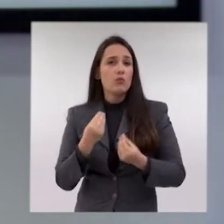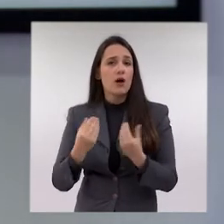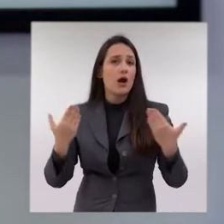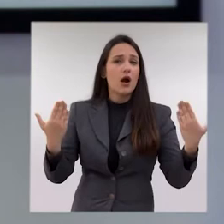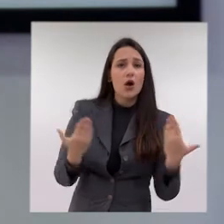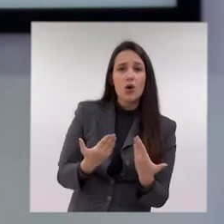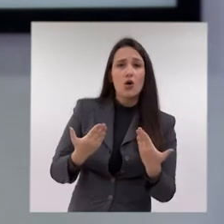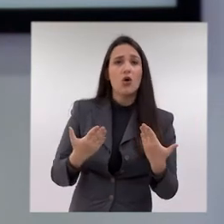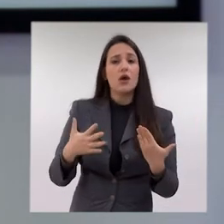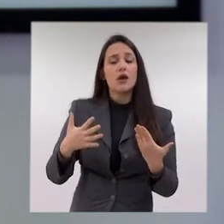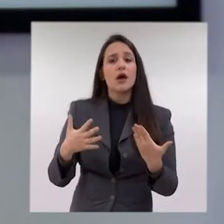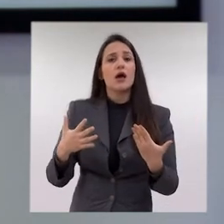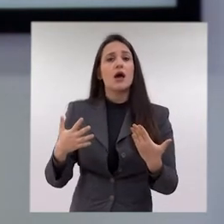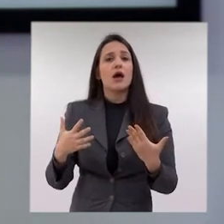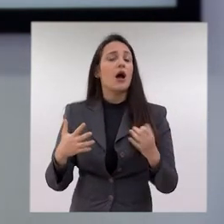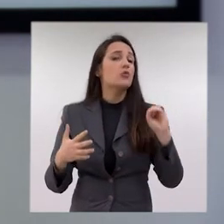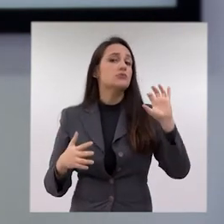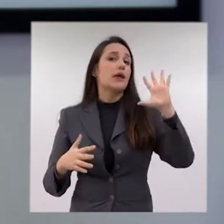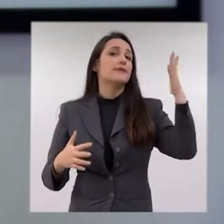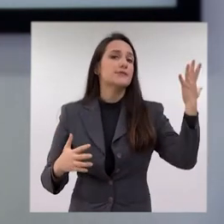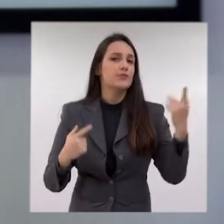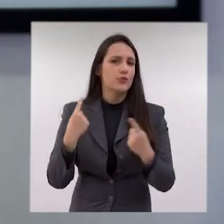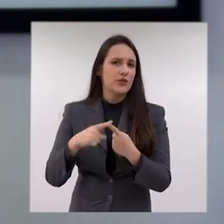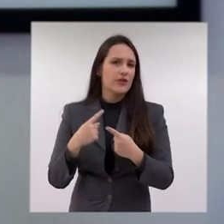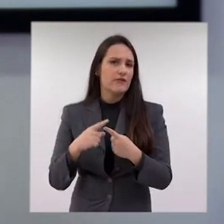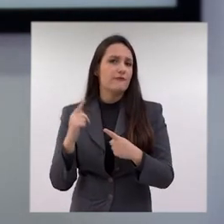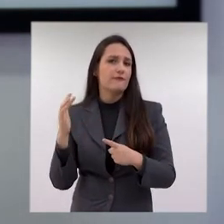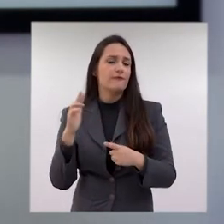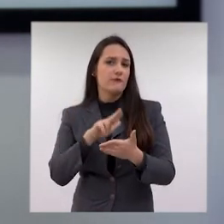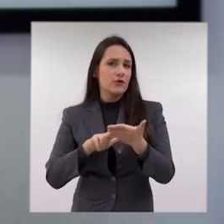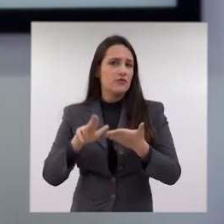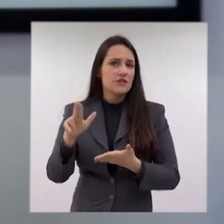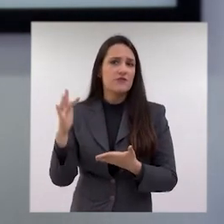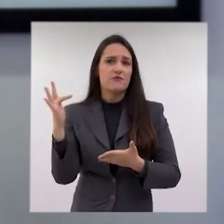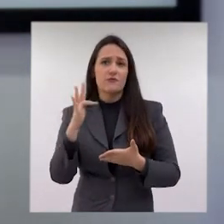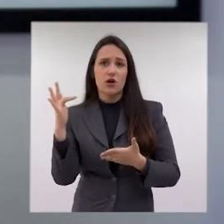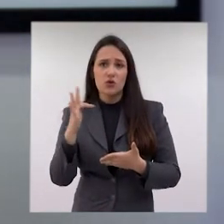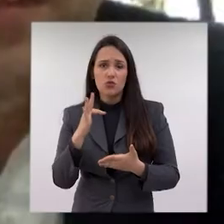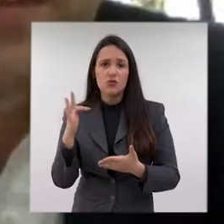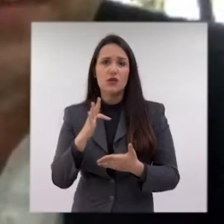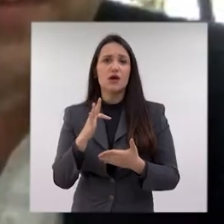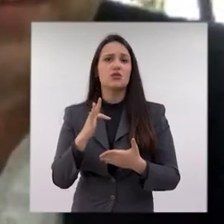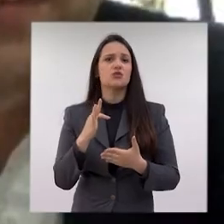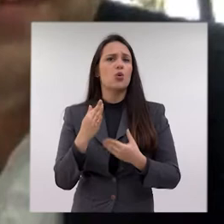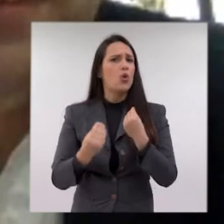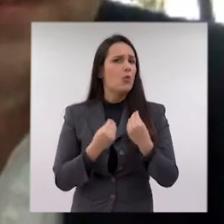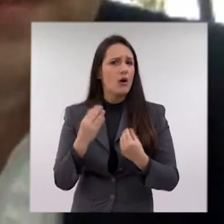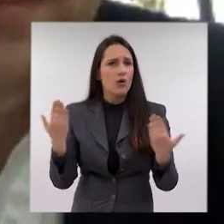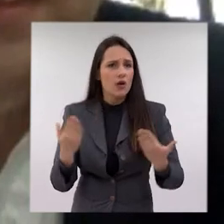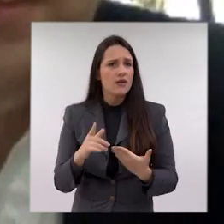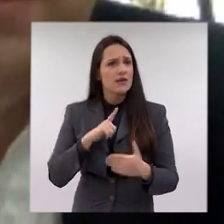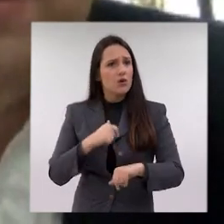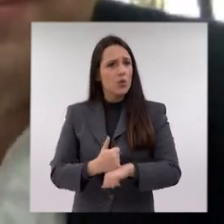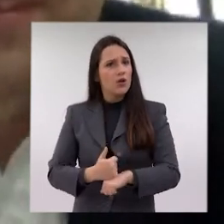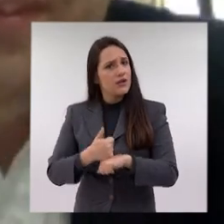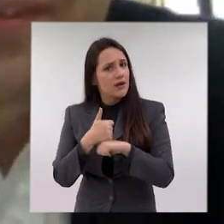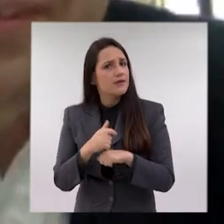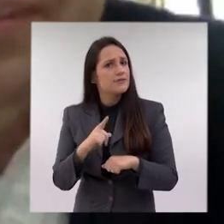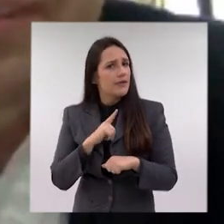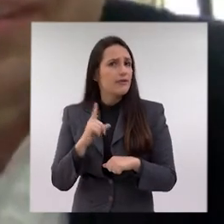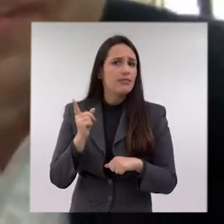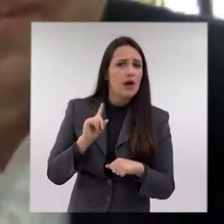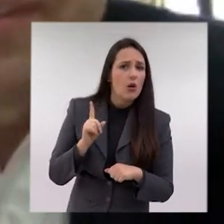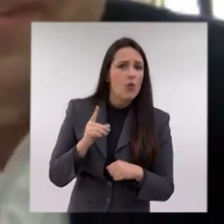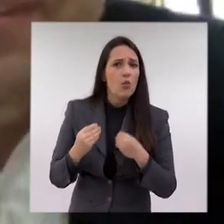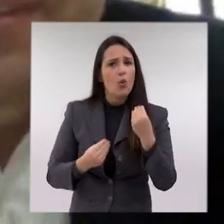da situação em geral das universidades aqui de Mato Grosso do Sul, com relação à qualidade, como